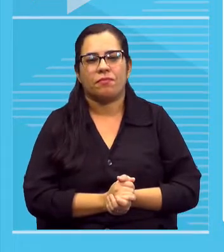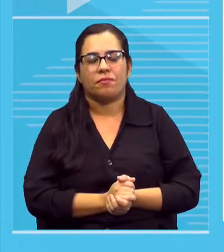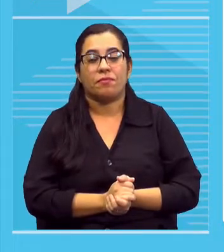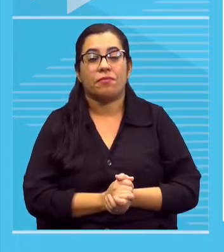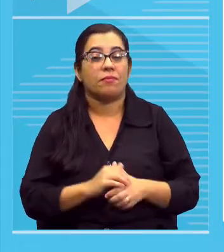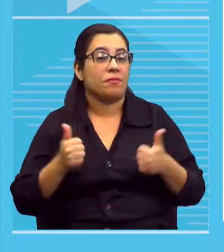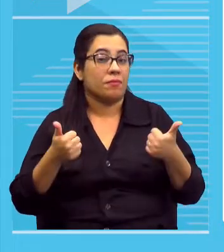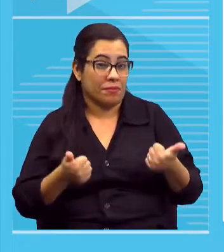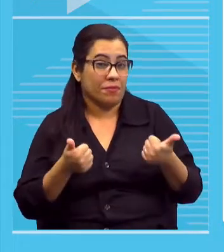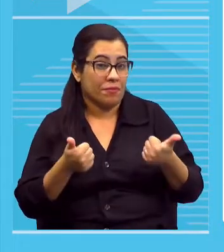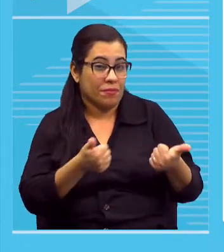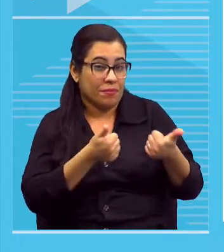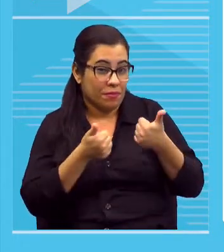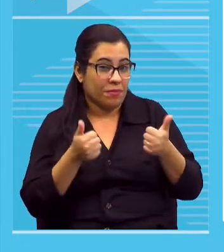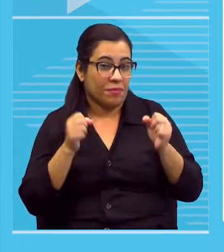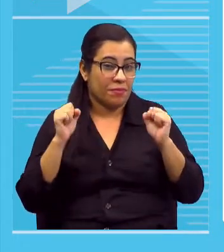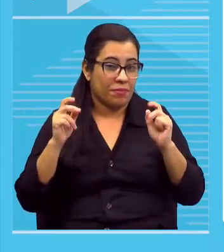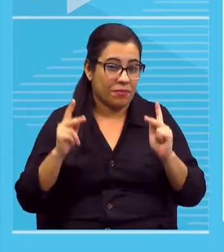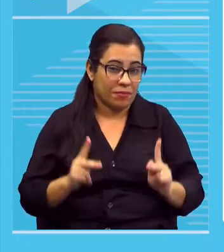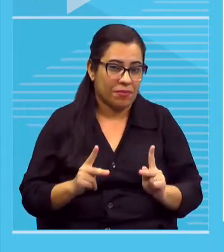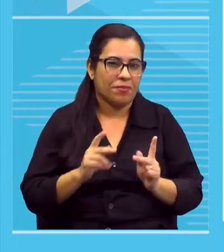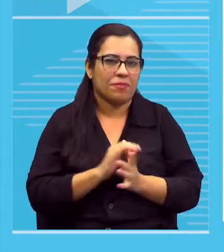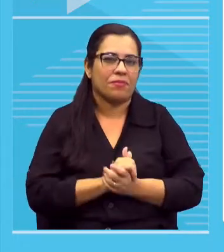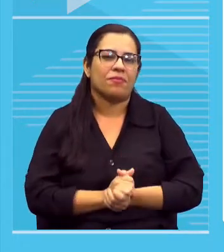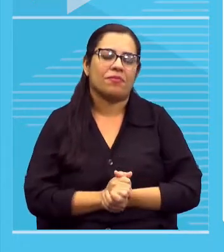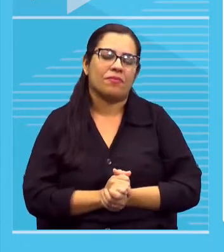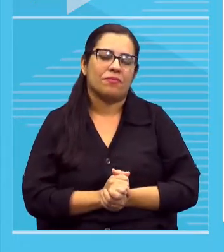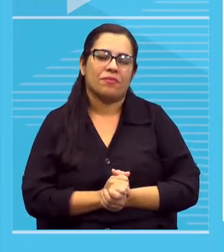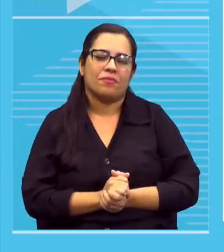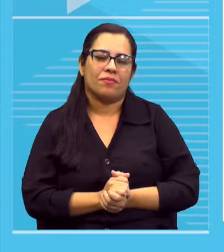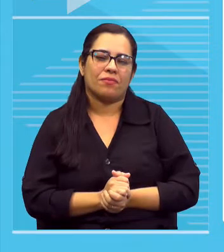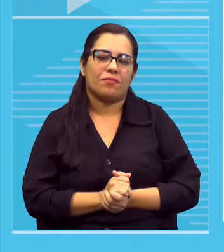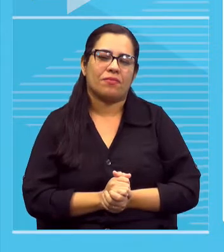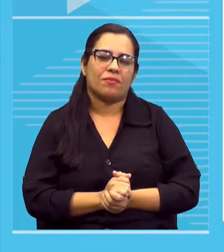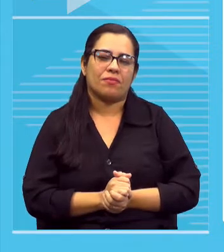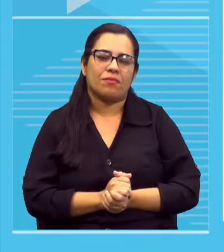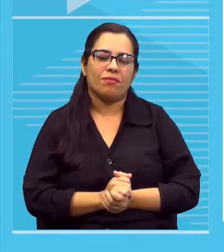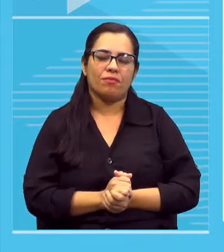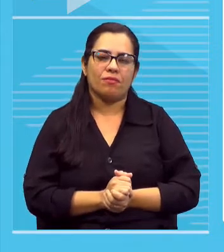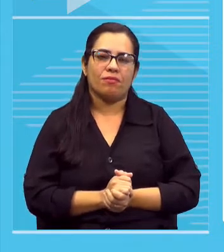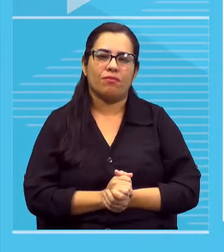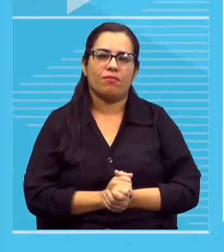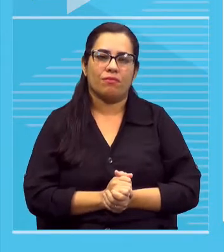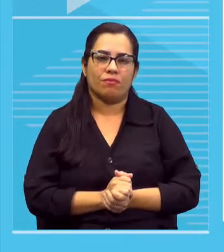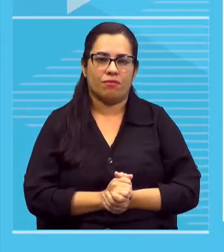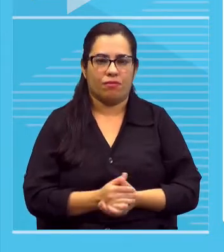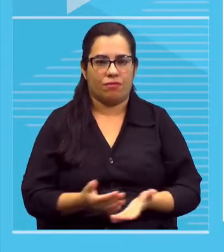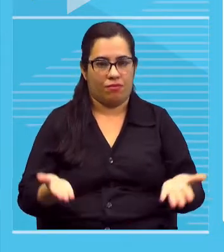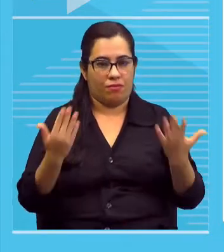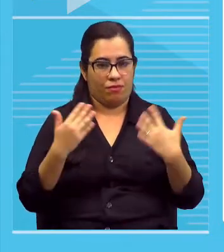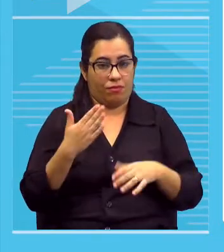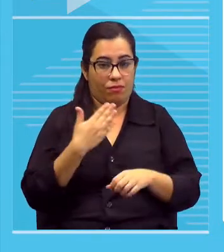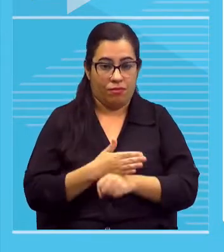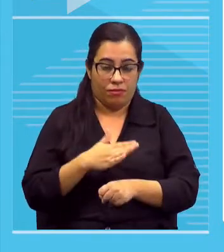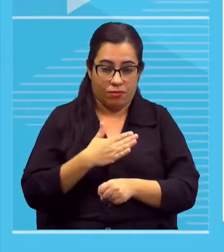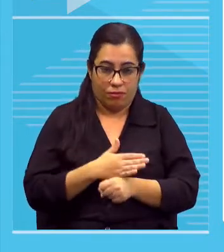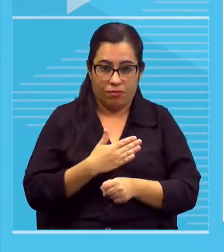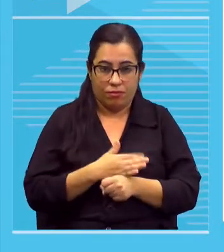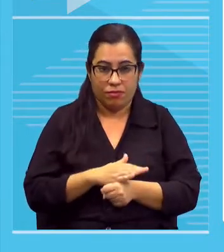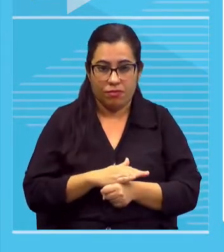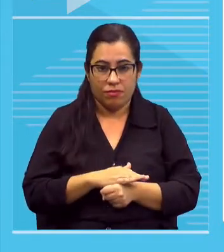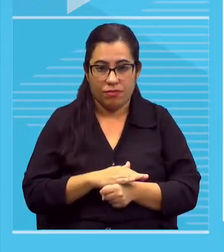Oi beleza beleza beleza e bora fazer